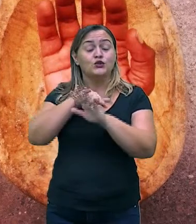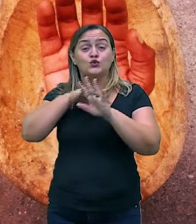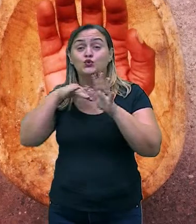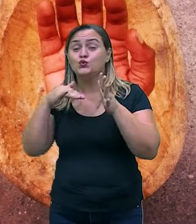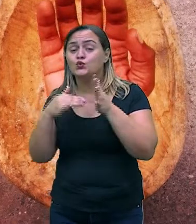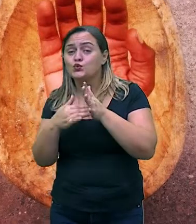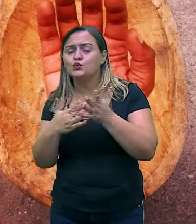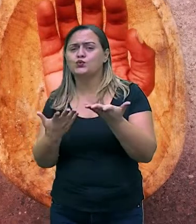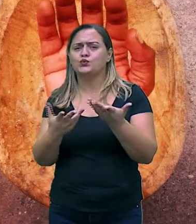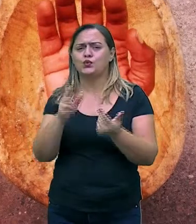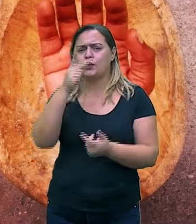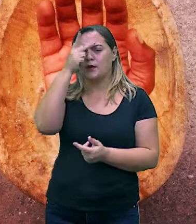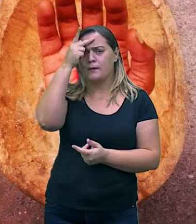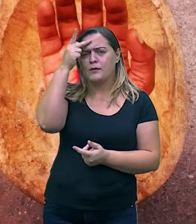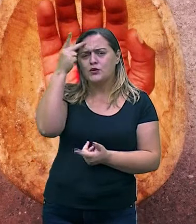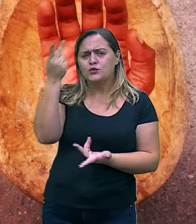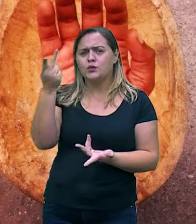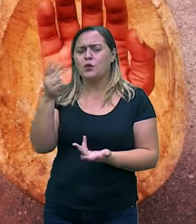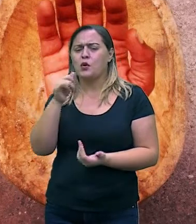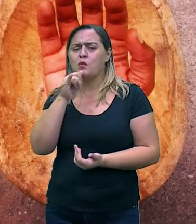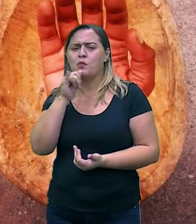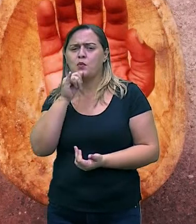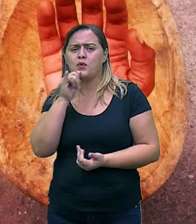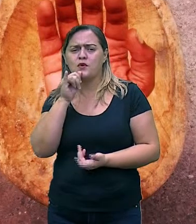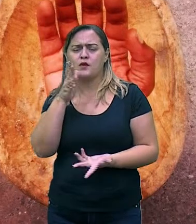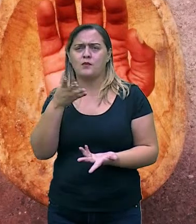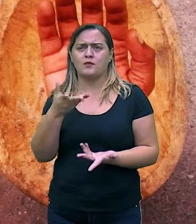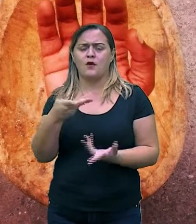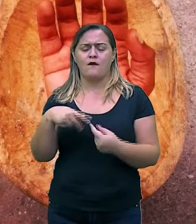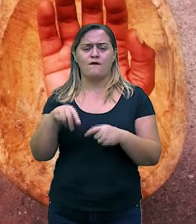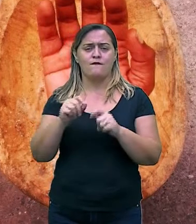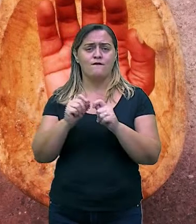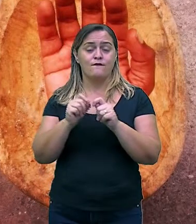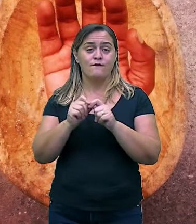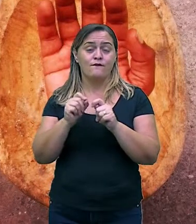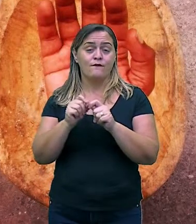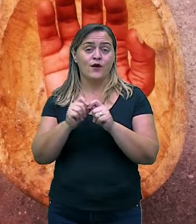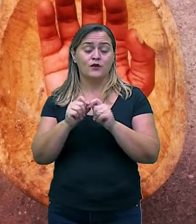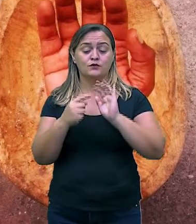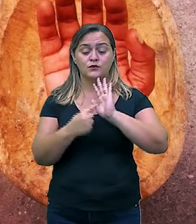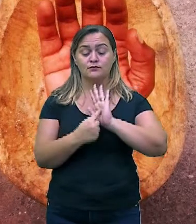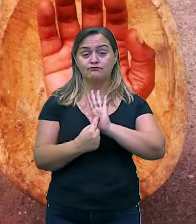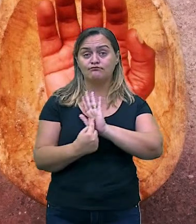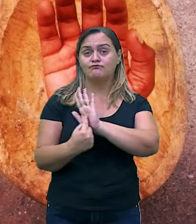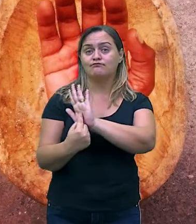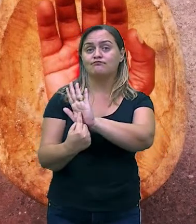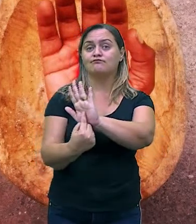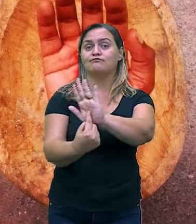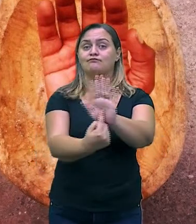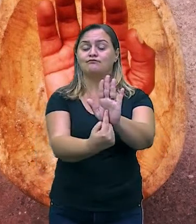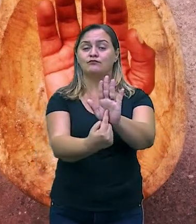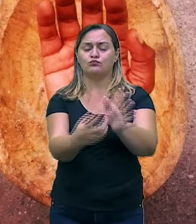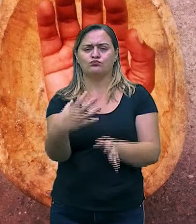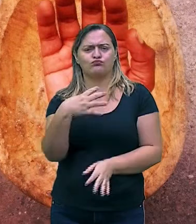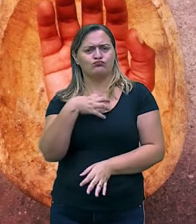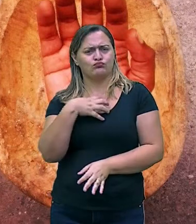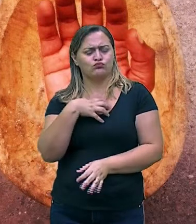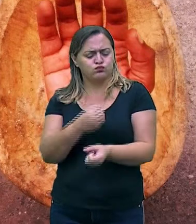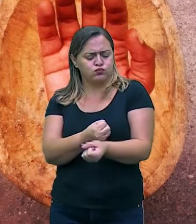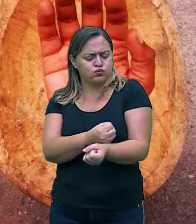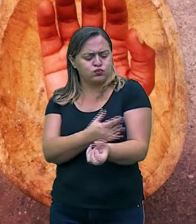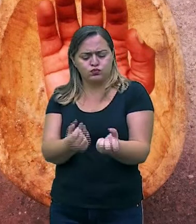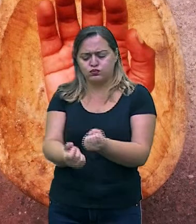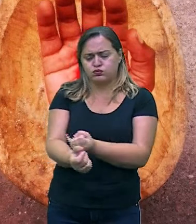aquilo que intencionalmente é feita para transmitir um sentimento.